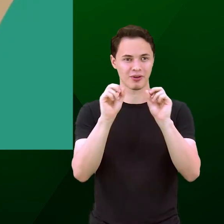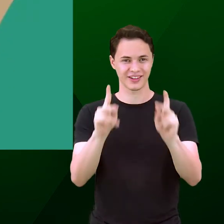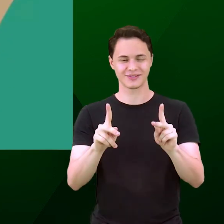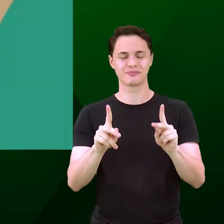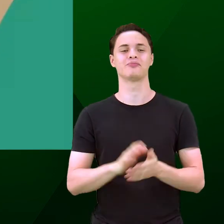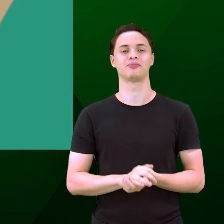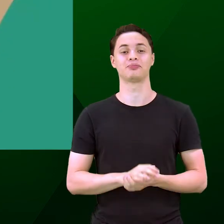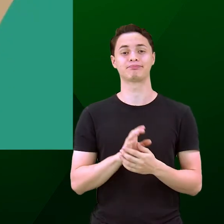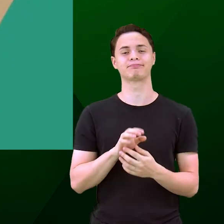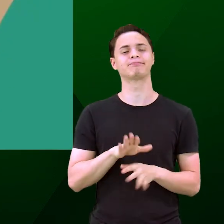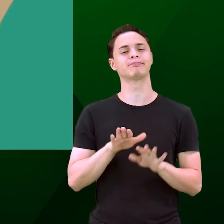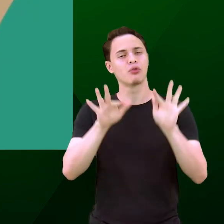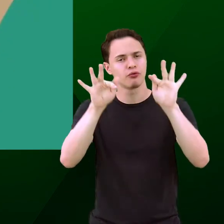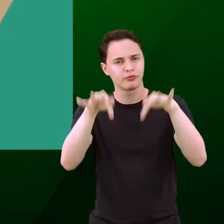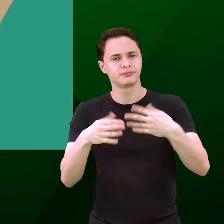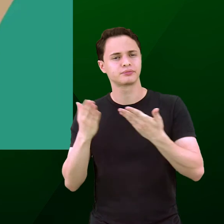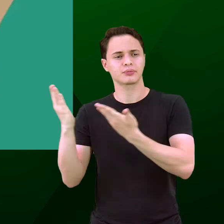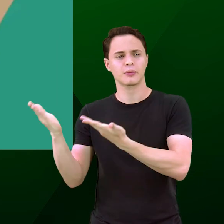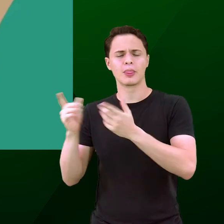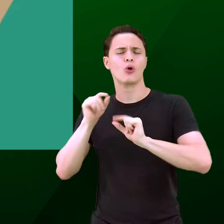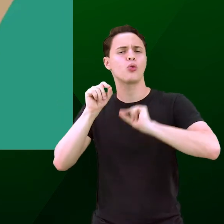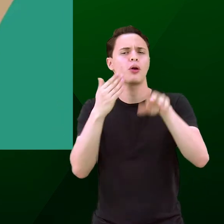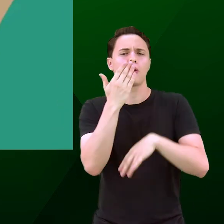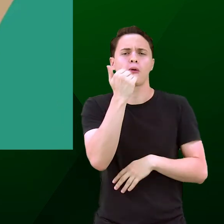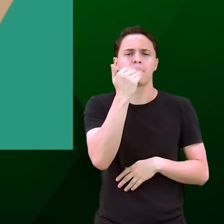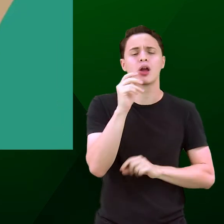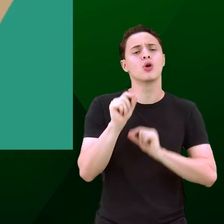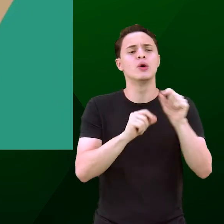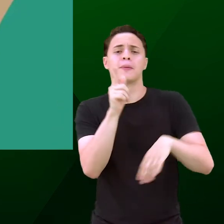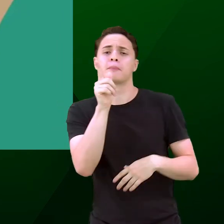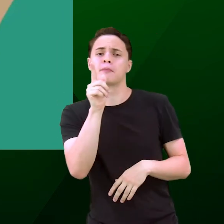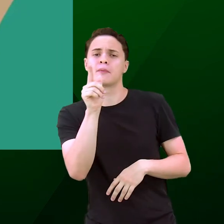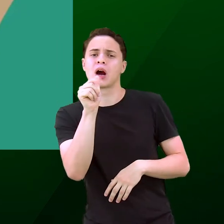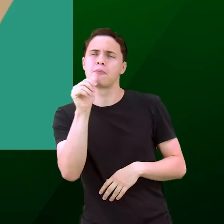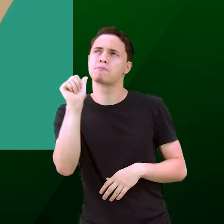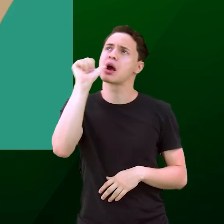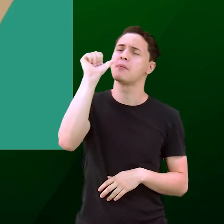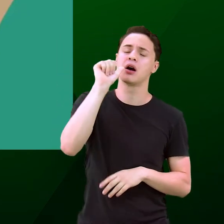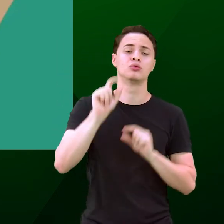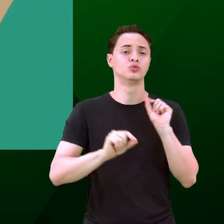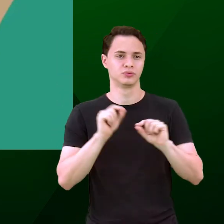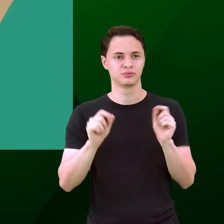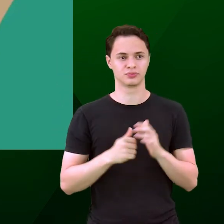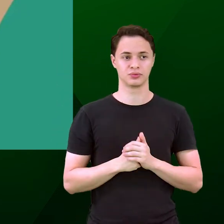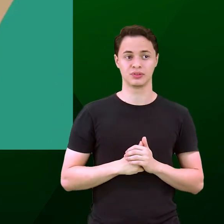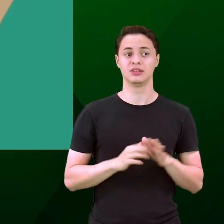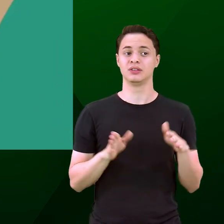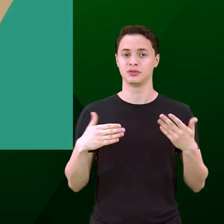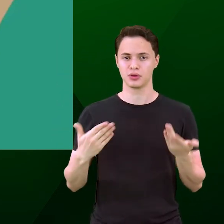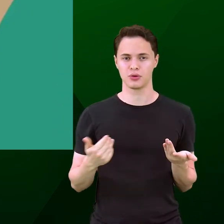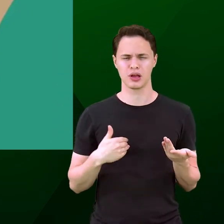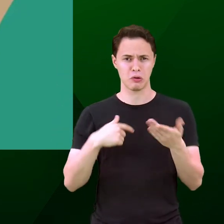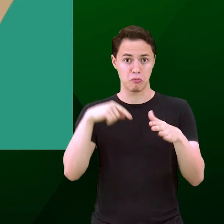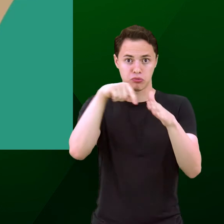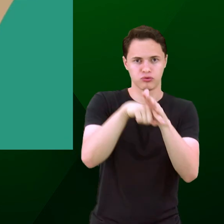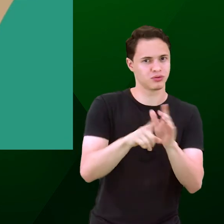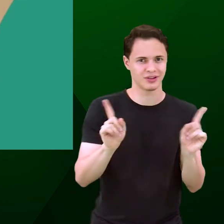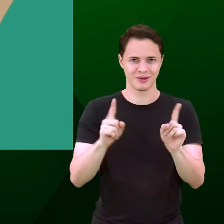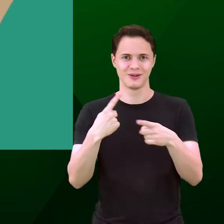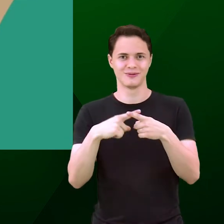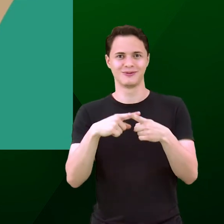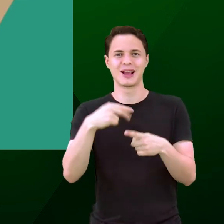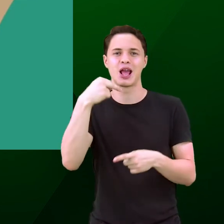domingo, aí segunda foi para festinha, fez alguma coisa em casa, não se alimentou direito, dormiu mal, dormiu tarde, acordou cedo para o